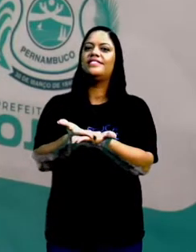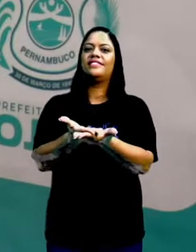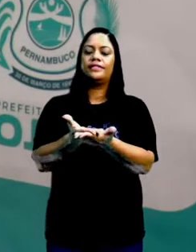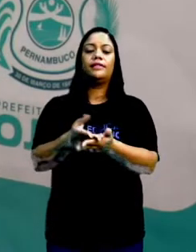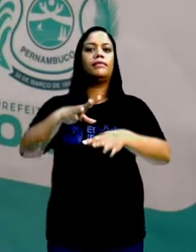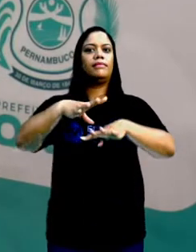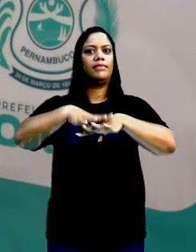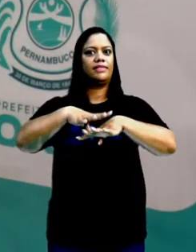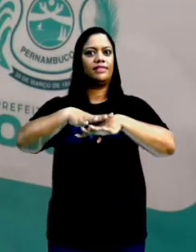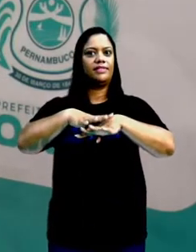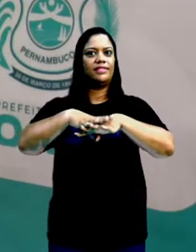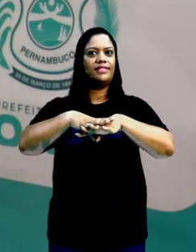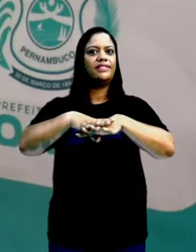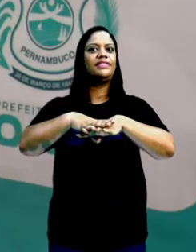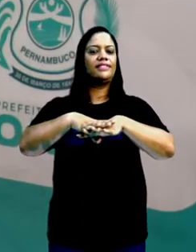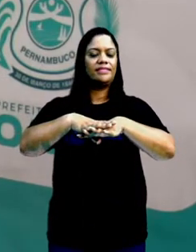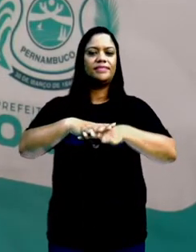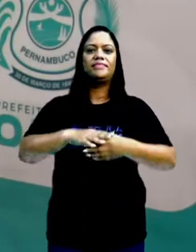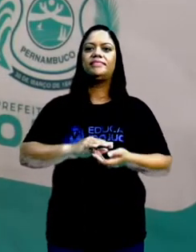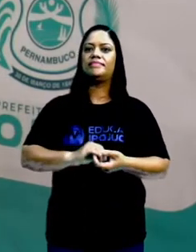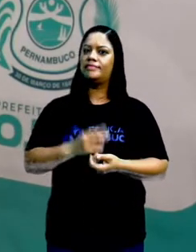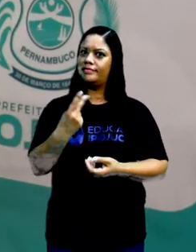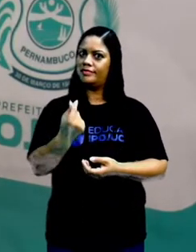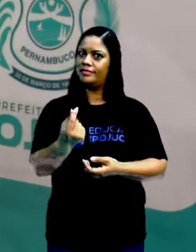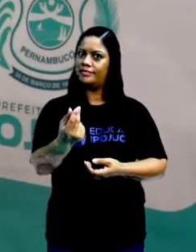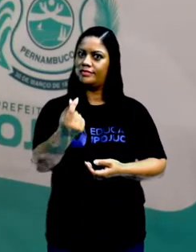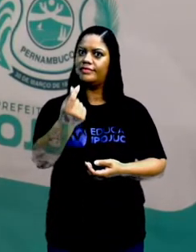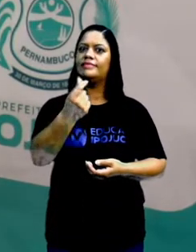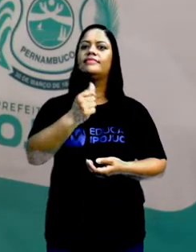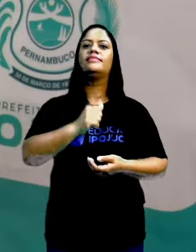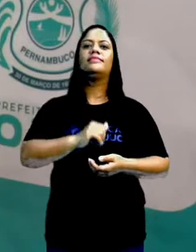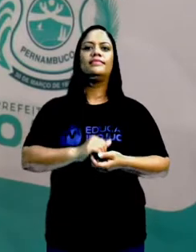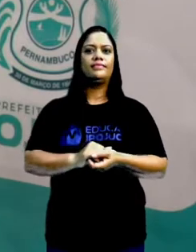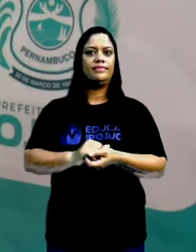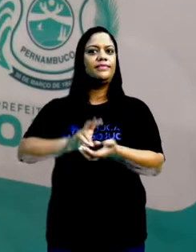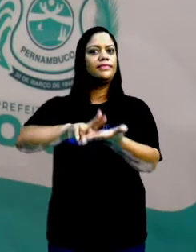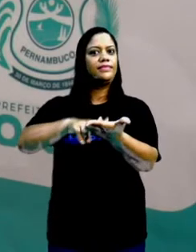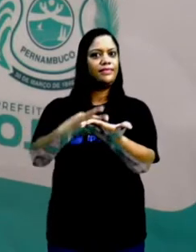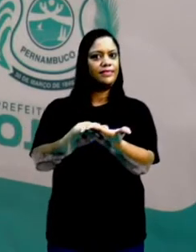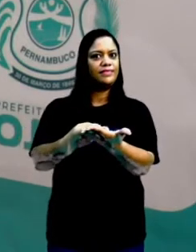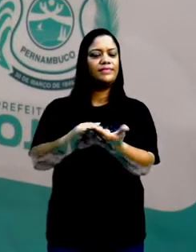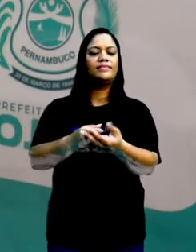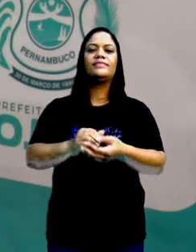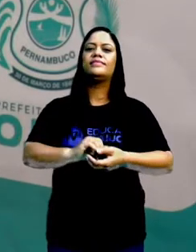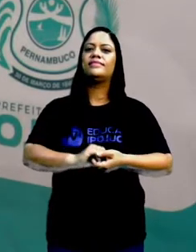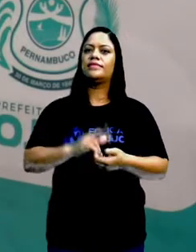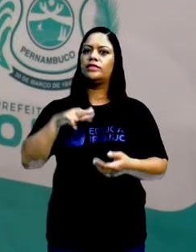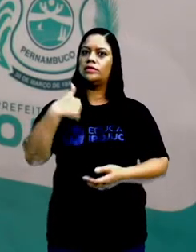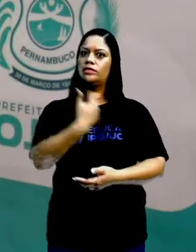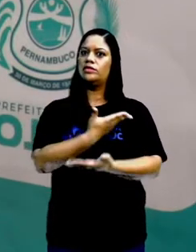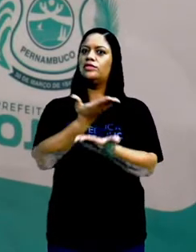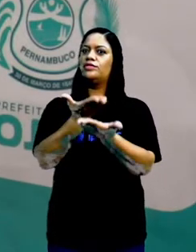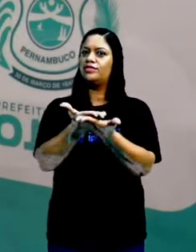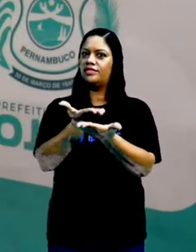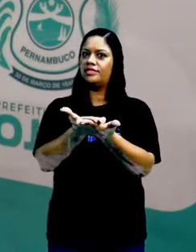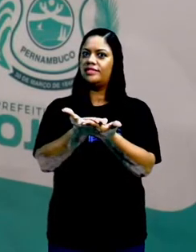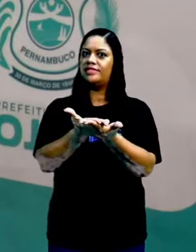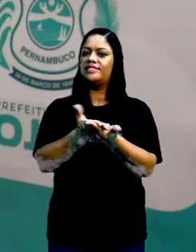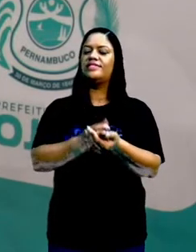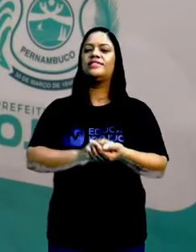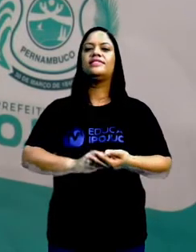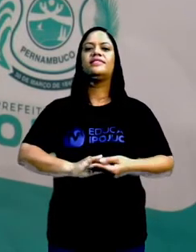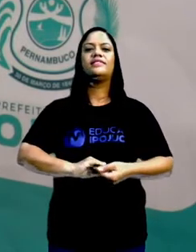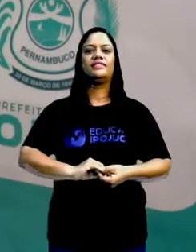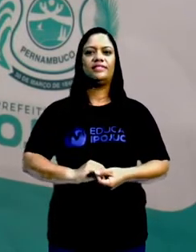de matemática. E dando continuidade, né, isso, a multiplicação que nós estudamos, o quê?